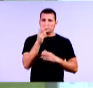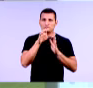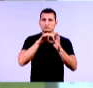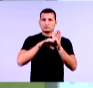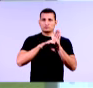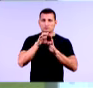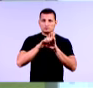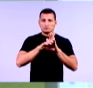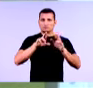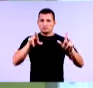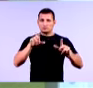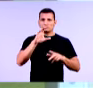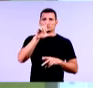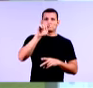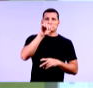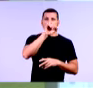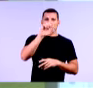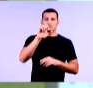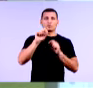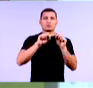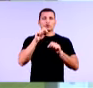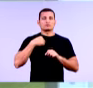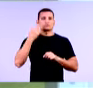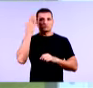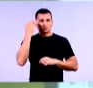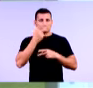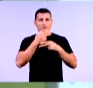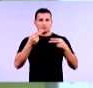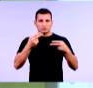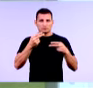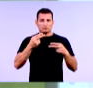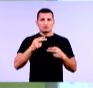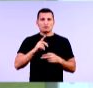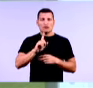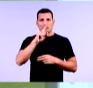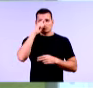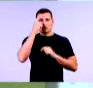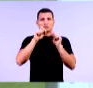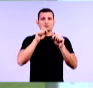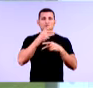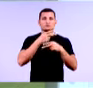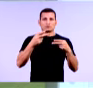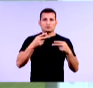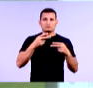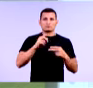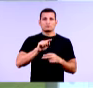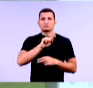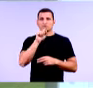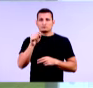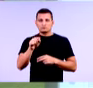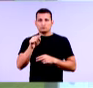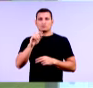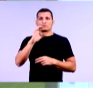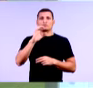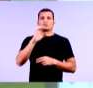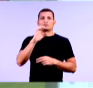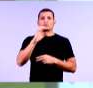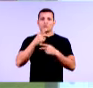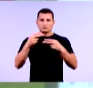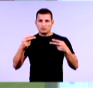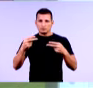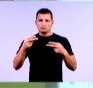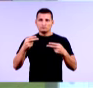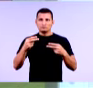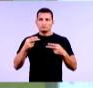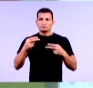distintos. Classe, o que eu sei sobre o objeto, a ideia do que seria o objeto e o próprio objeto. O exemplo